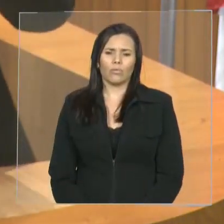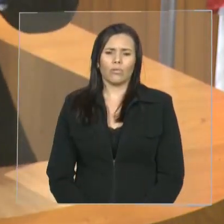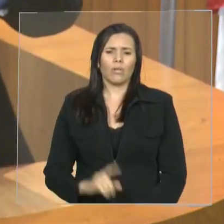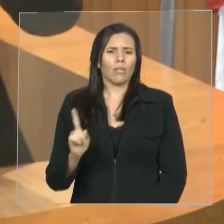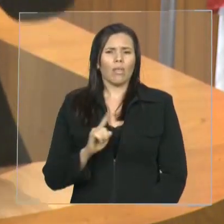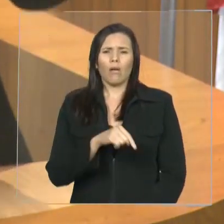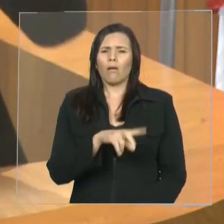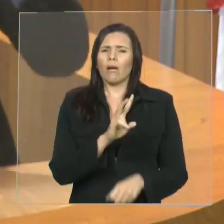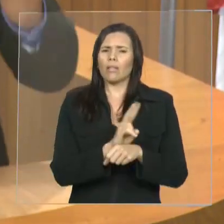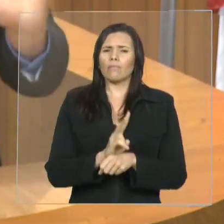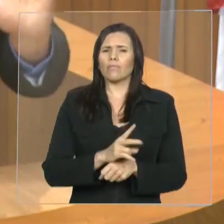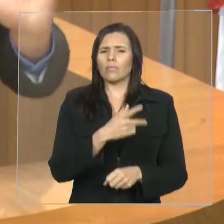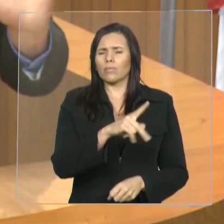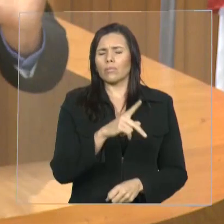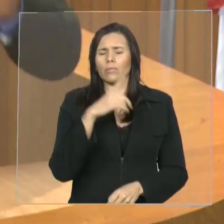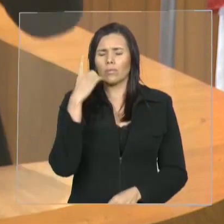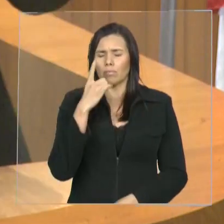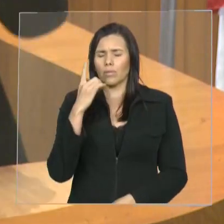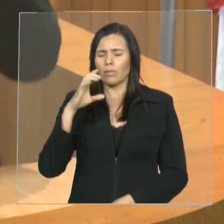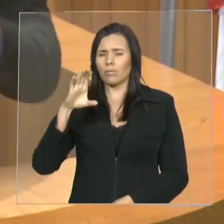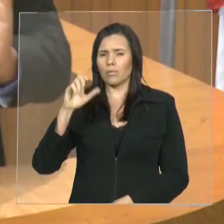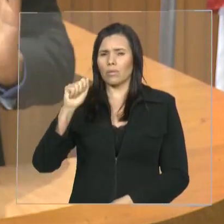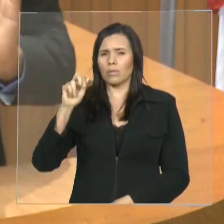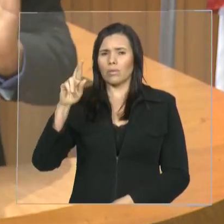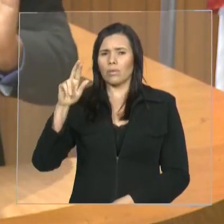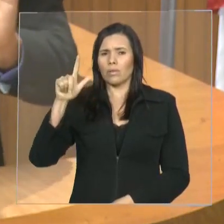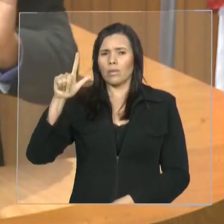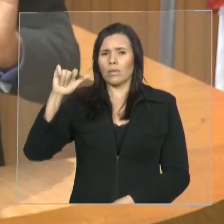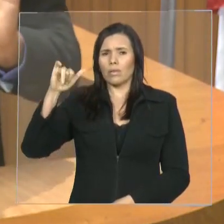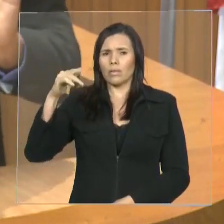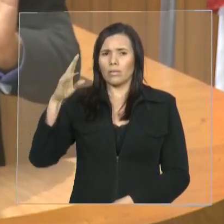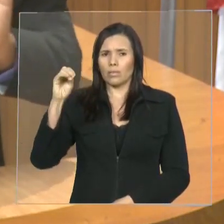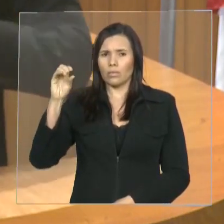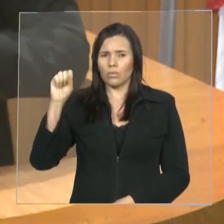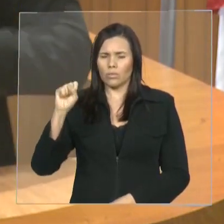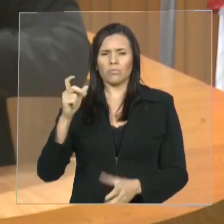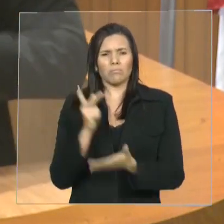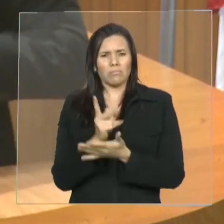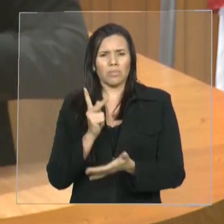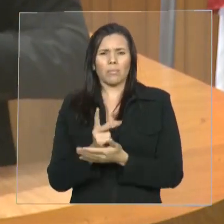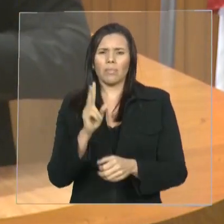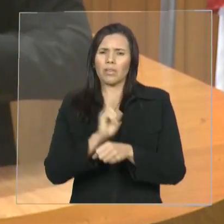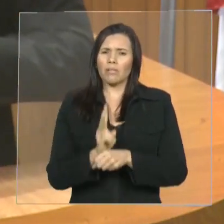deputado Carlinhos faz do seu Zé Vieira e de dona Patrícia. Agora,